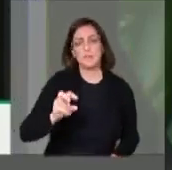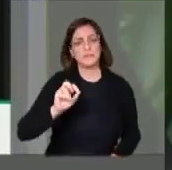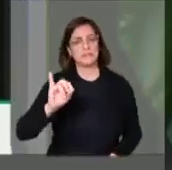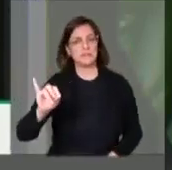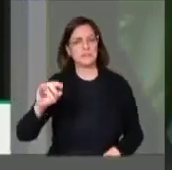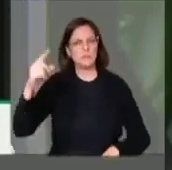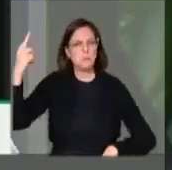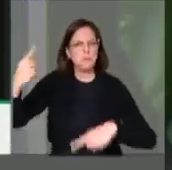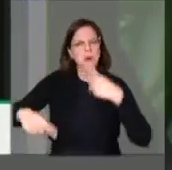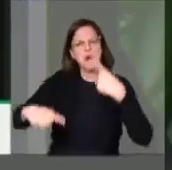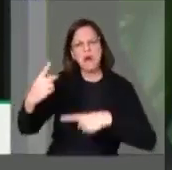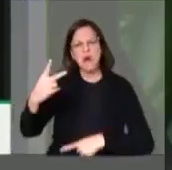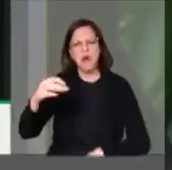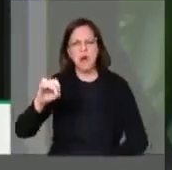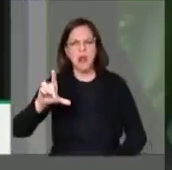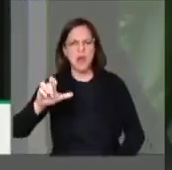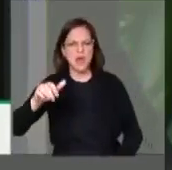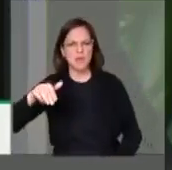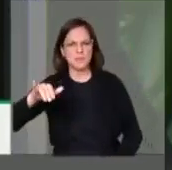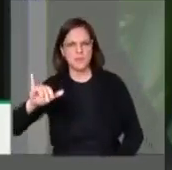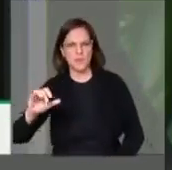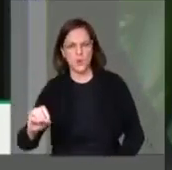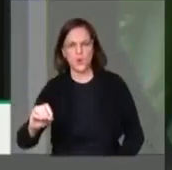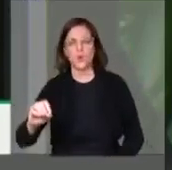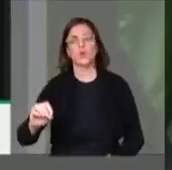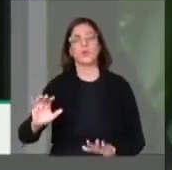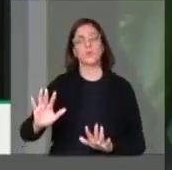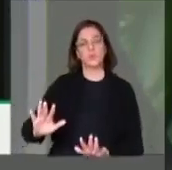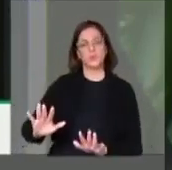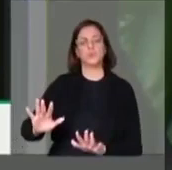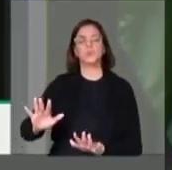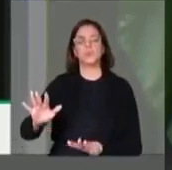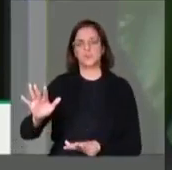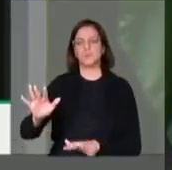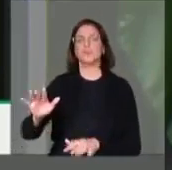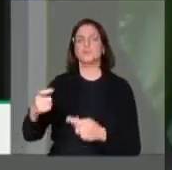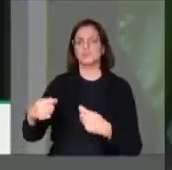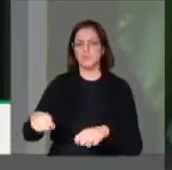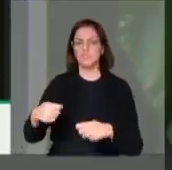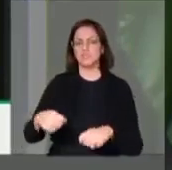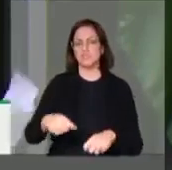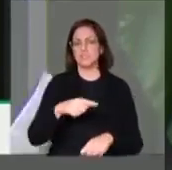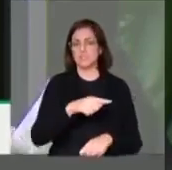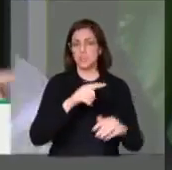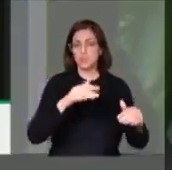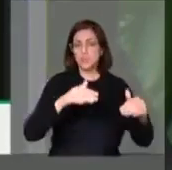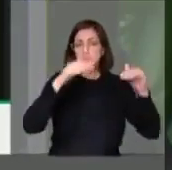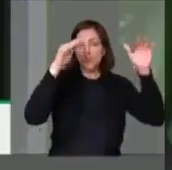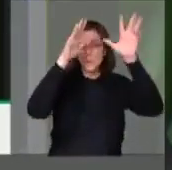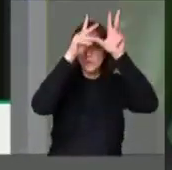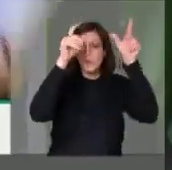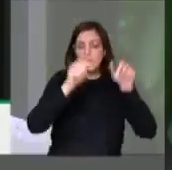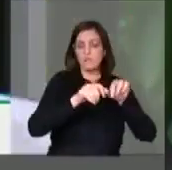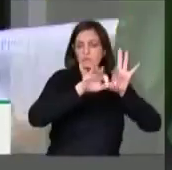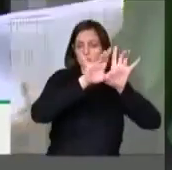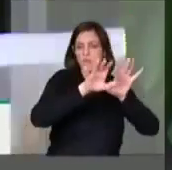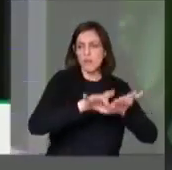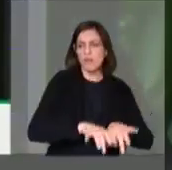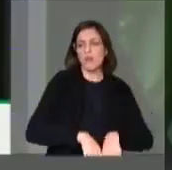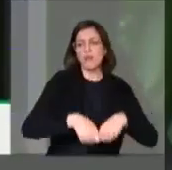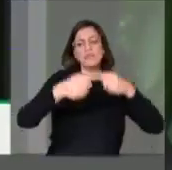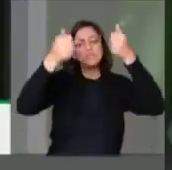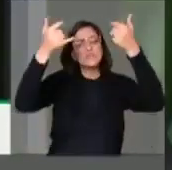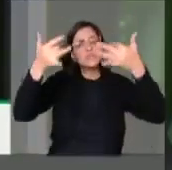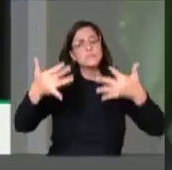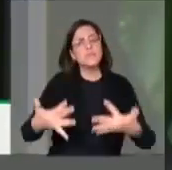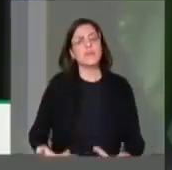julgamentos polêmicos, notas explicativas para a população sobre os efeitos práticos